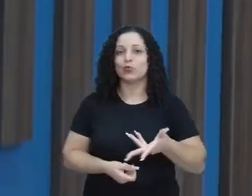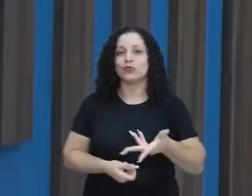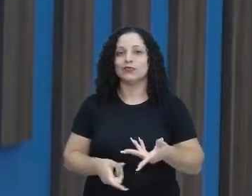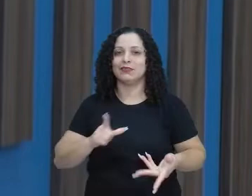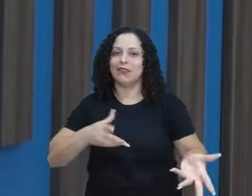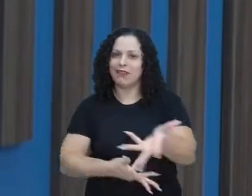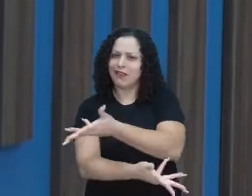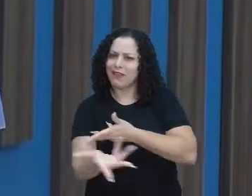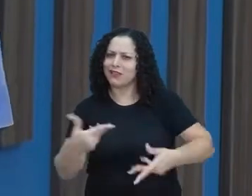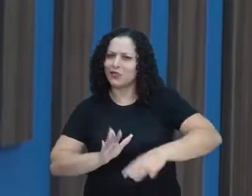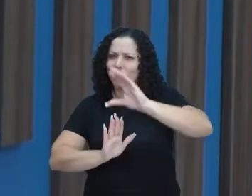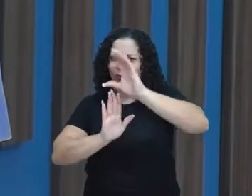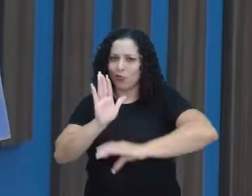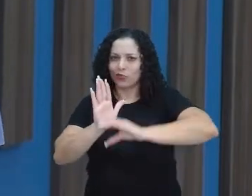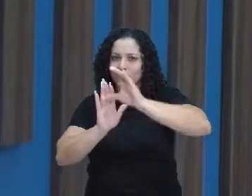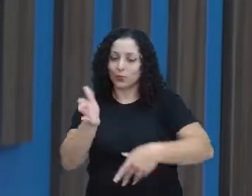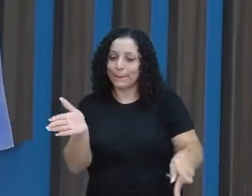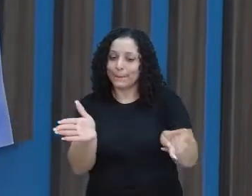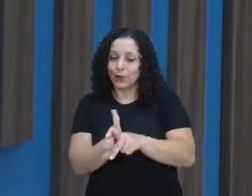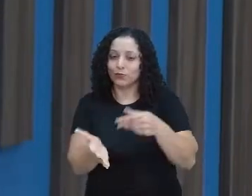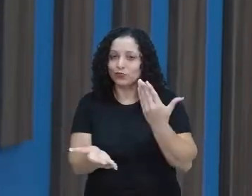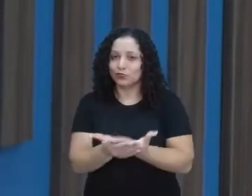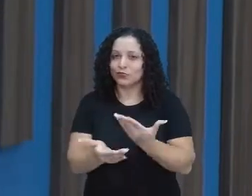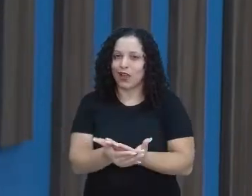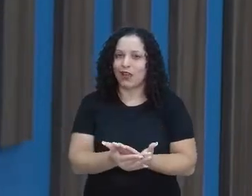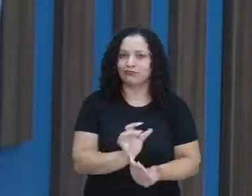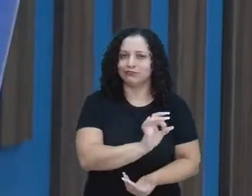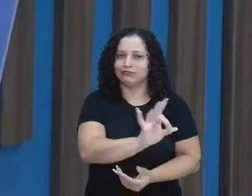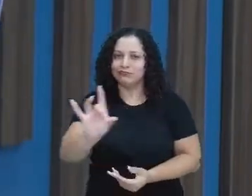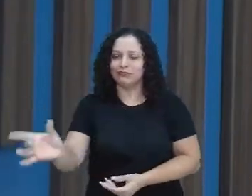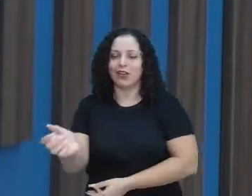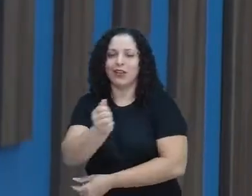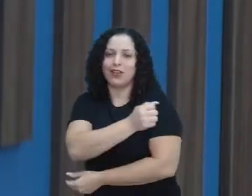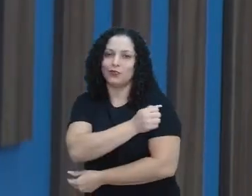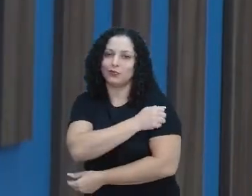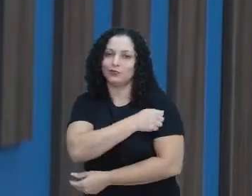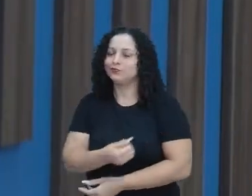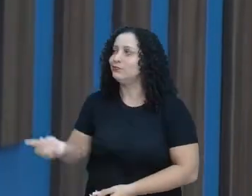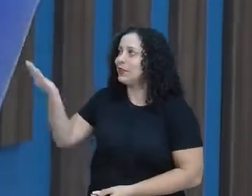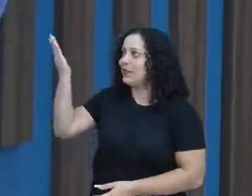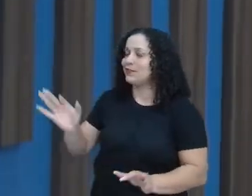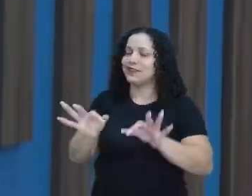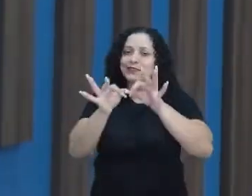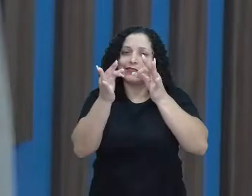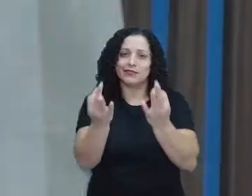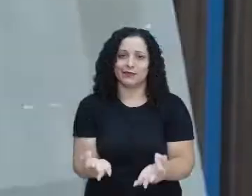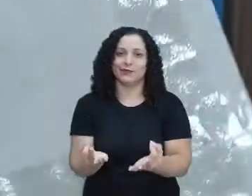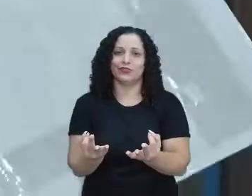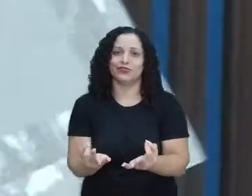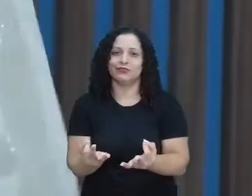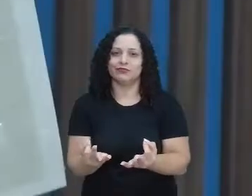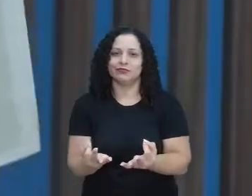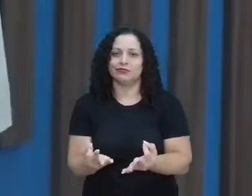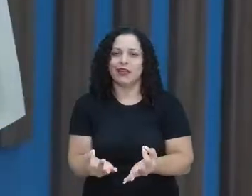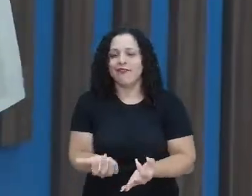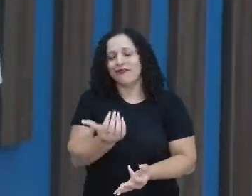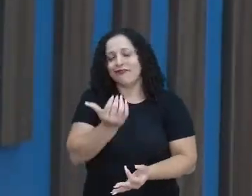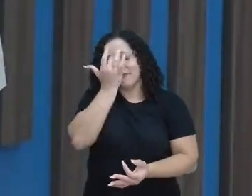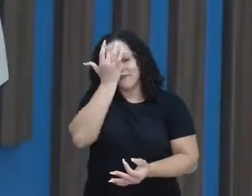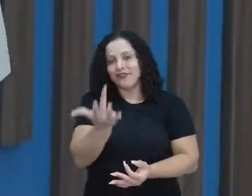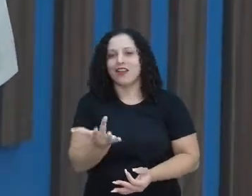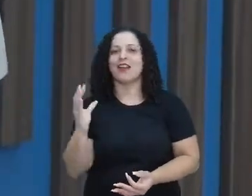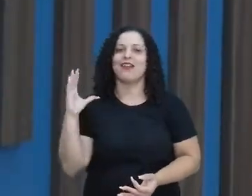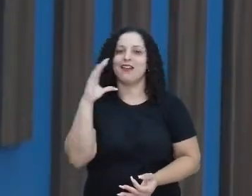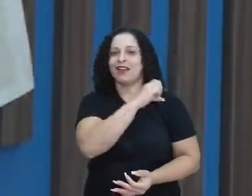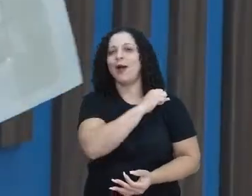com os conteúdos que os estudantes estão vivenciando de uma forma geral. Esse é um material simples, gente. Ó, tem o que fazer. A gente faz isso